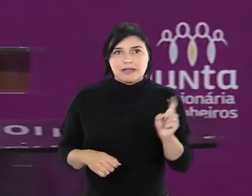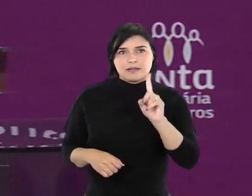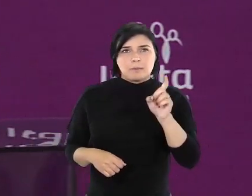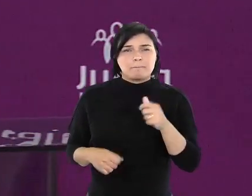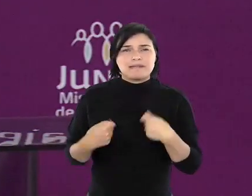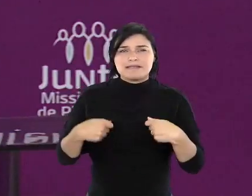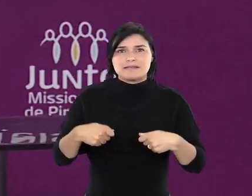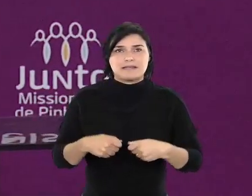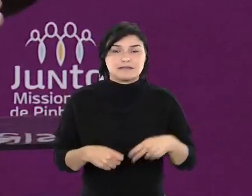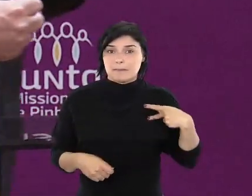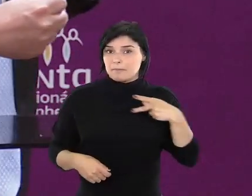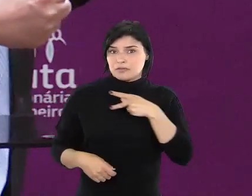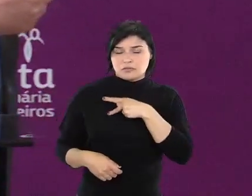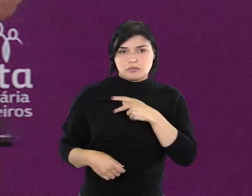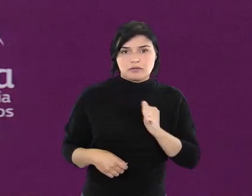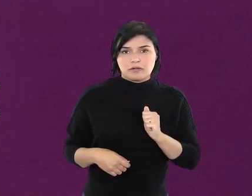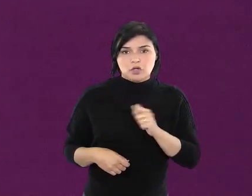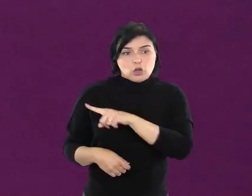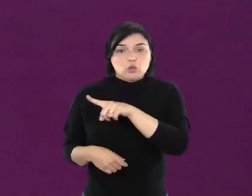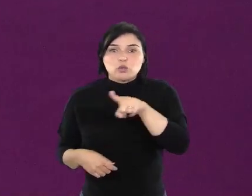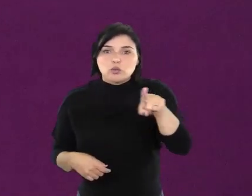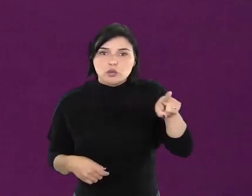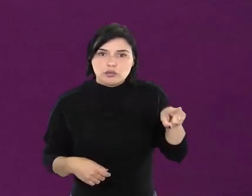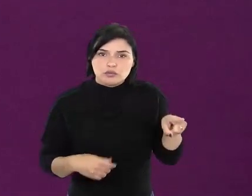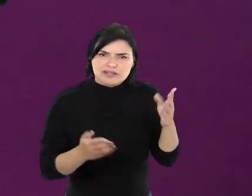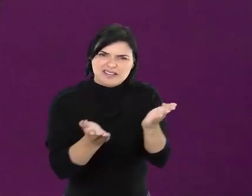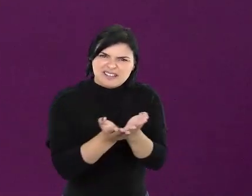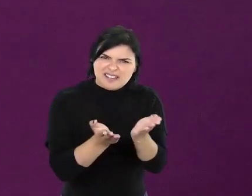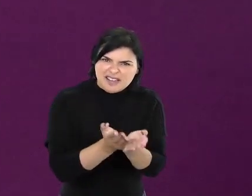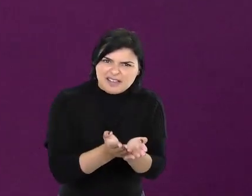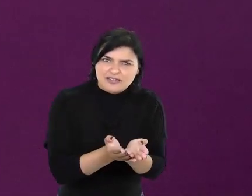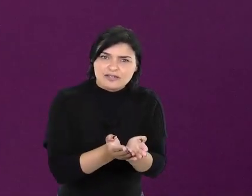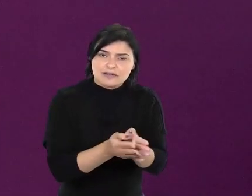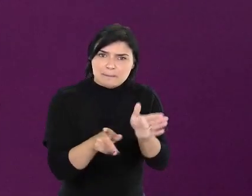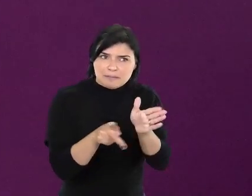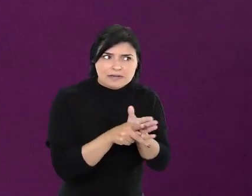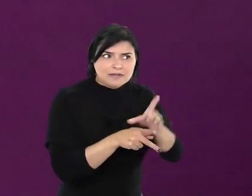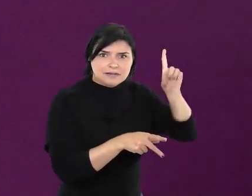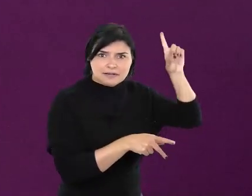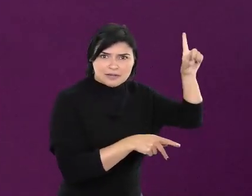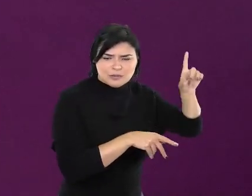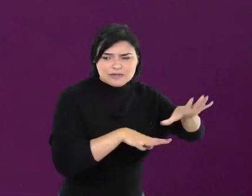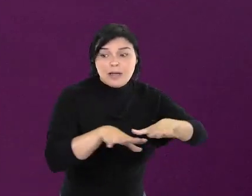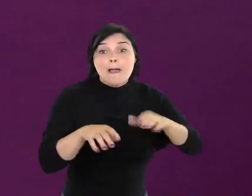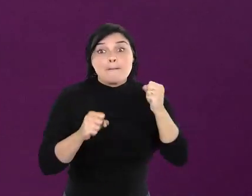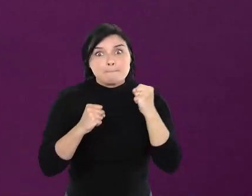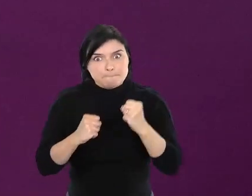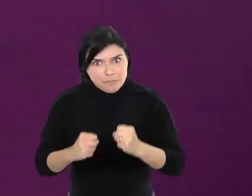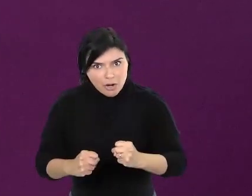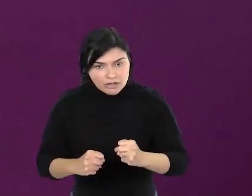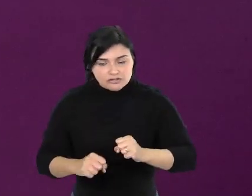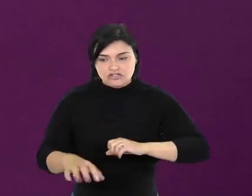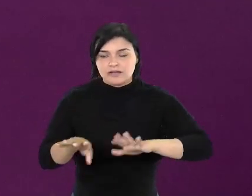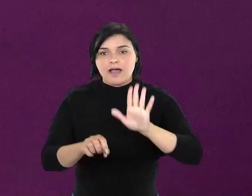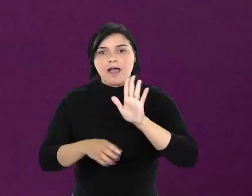quantas almas você gerou quantas pessoas Você tá cuidando tratando lidando